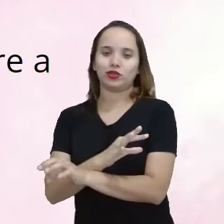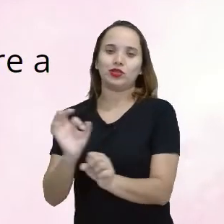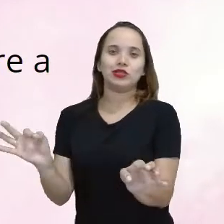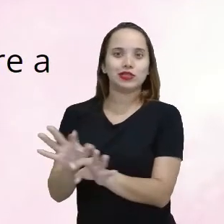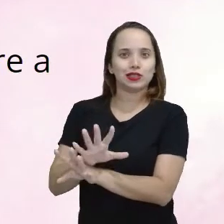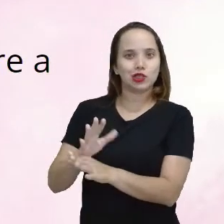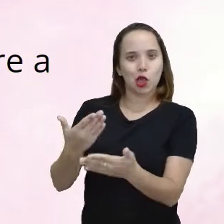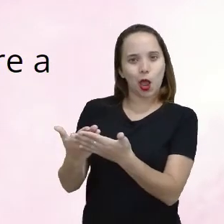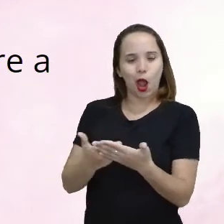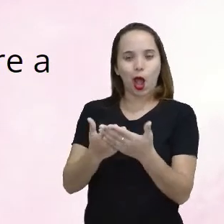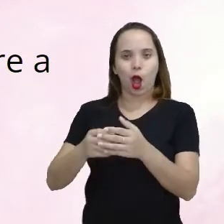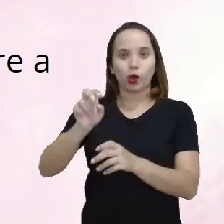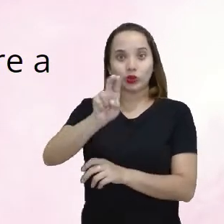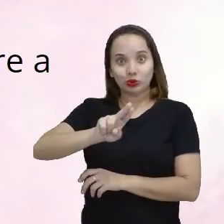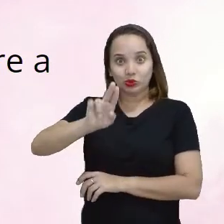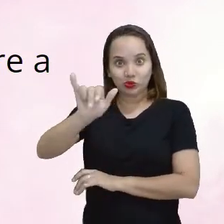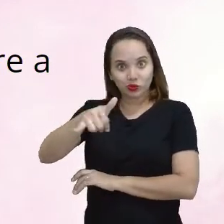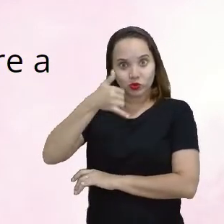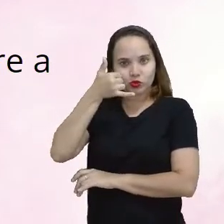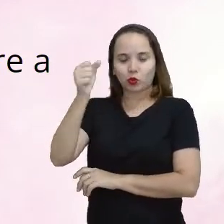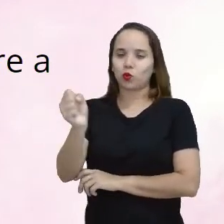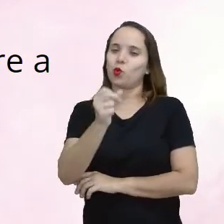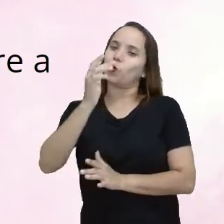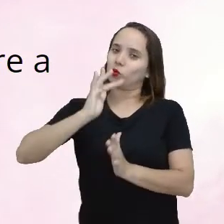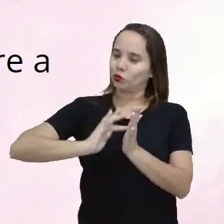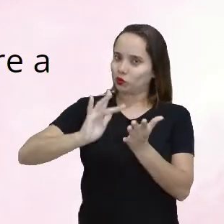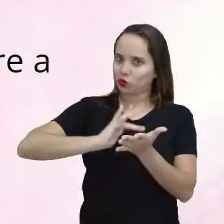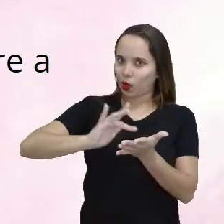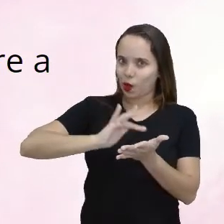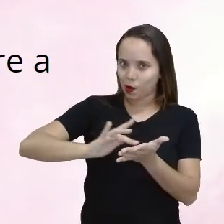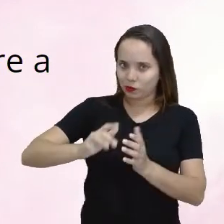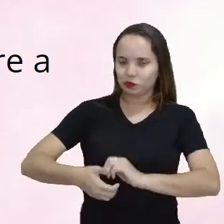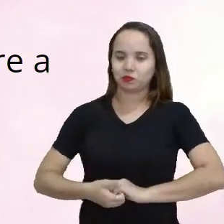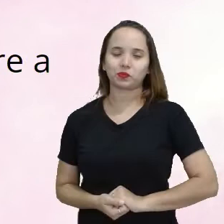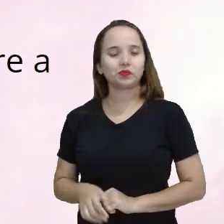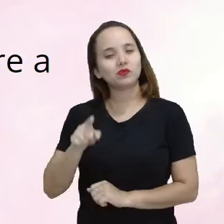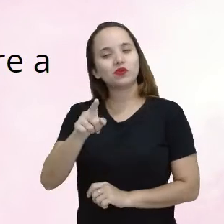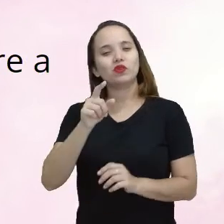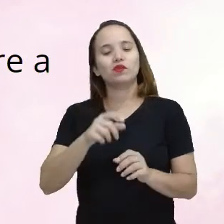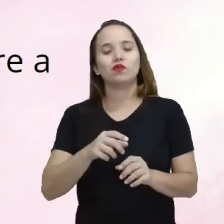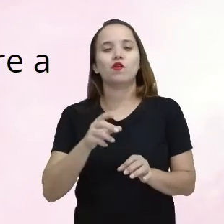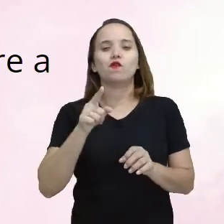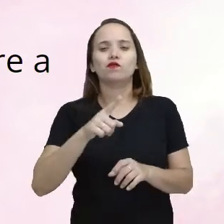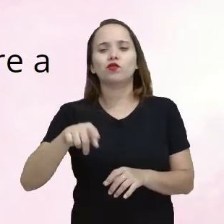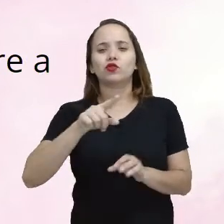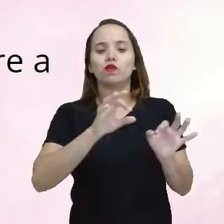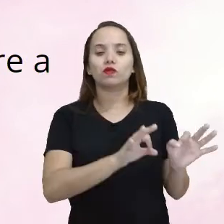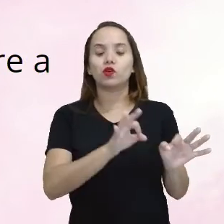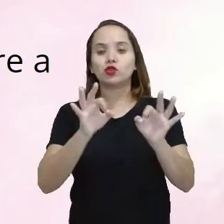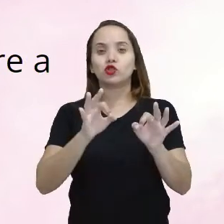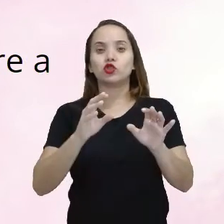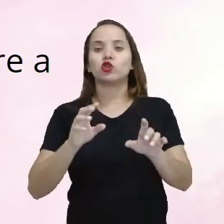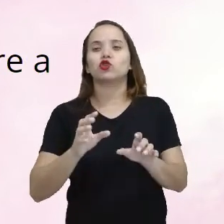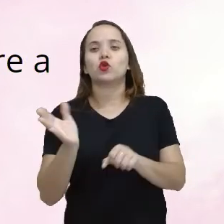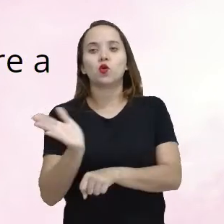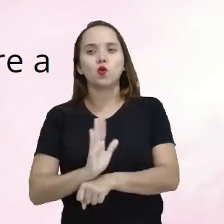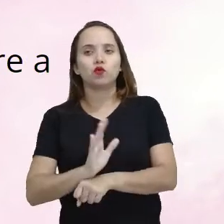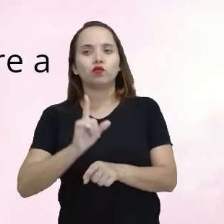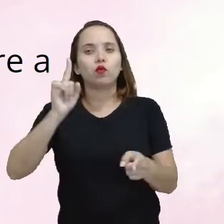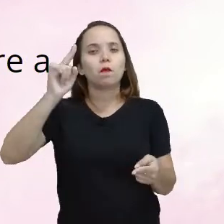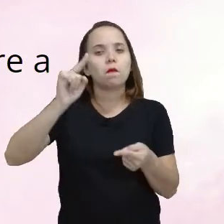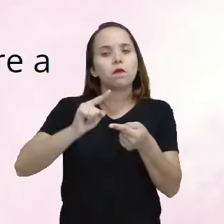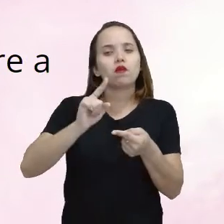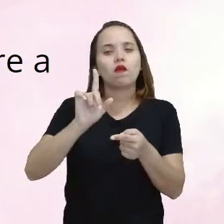de ouro. Aproxima seu celular ou seu tablet, né? E vocês vão assistir esse curta que é super bacana, gente, chamado O